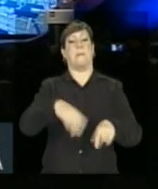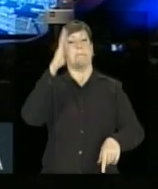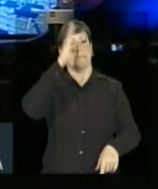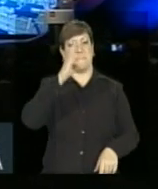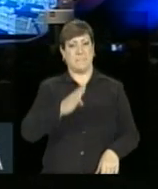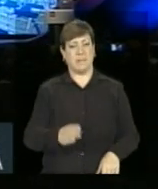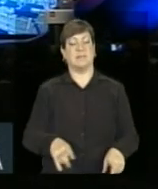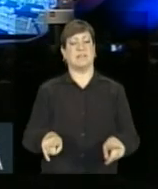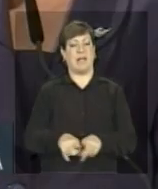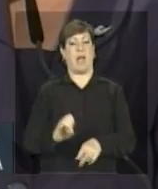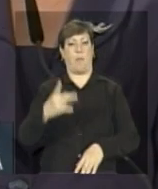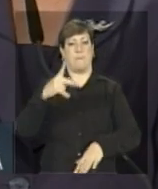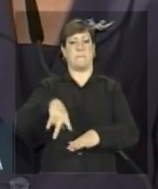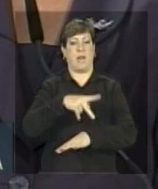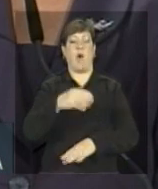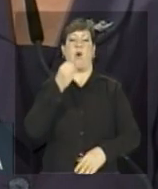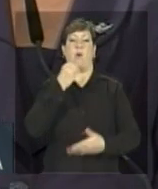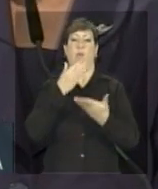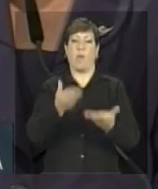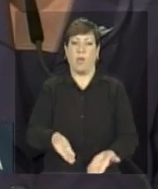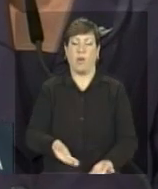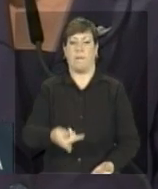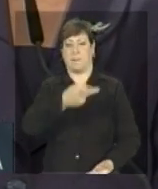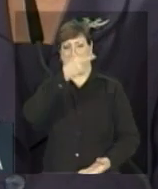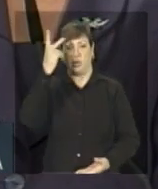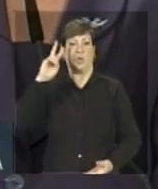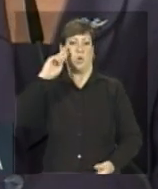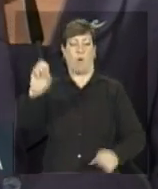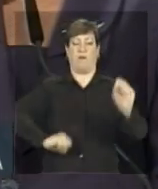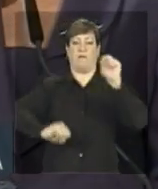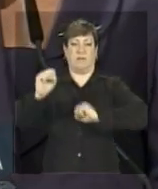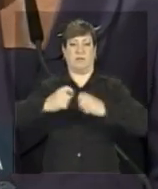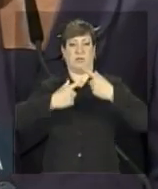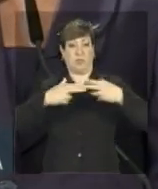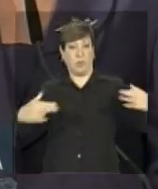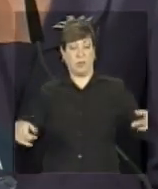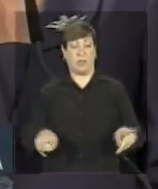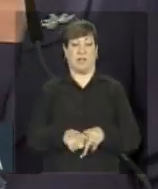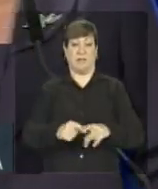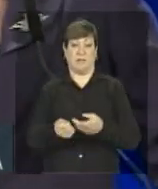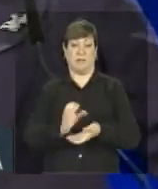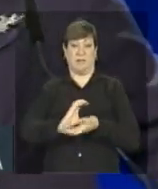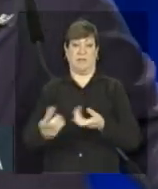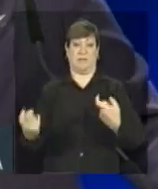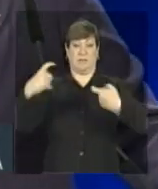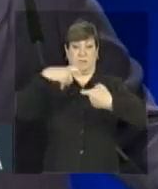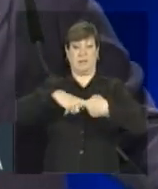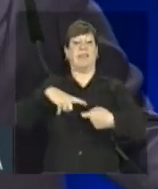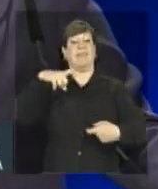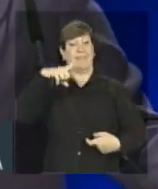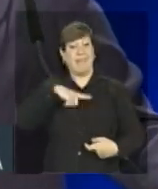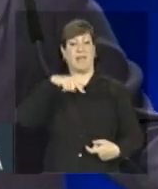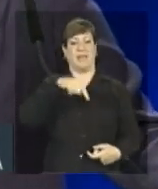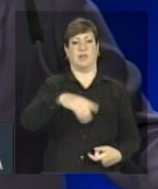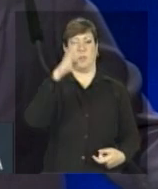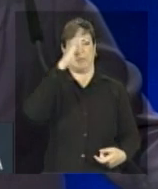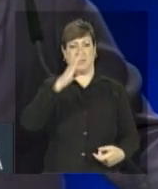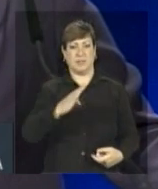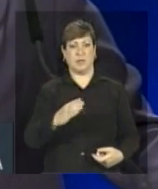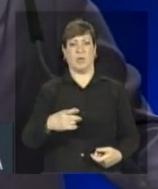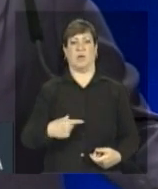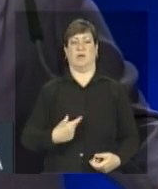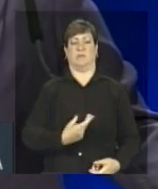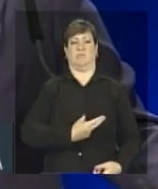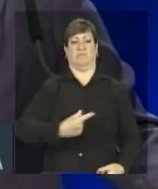país de oportunidade. Para empreendedores, para investidores, que encontram no Brasil estabilidade